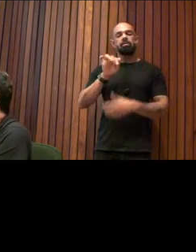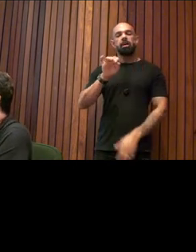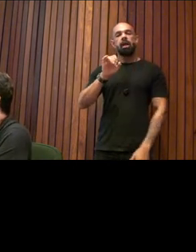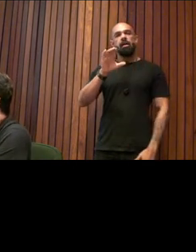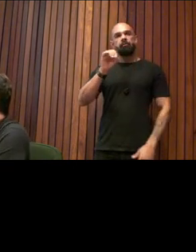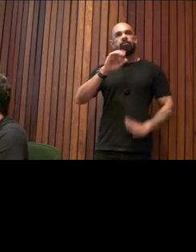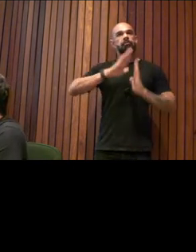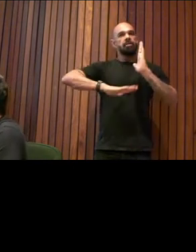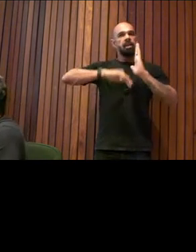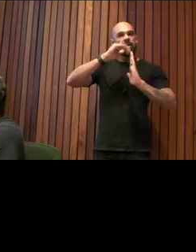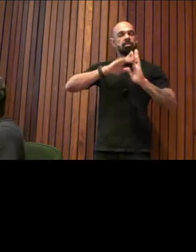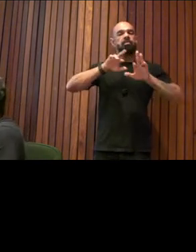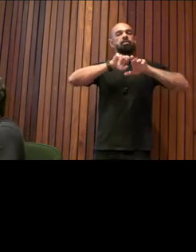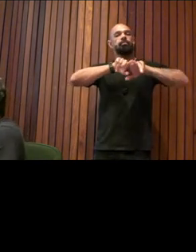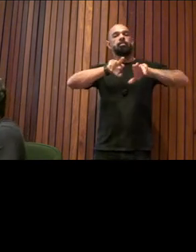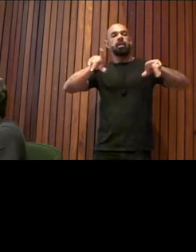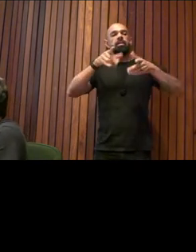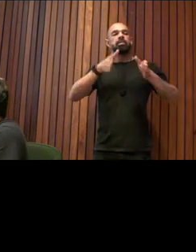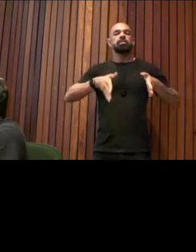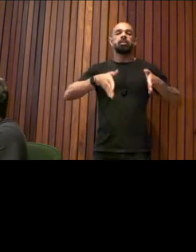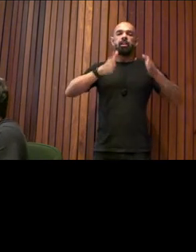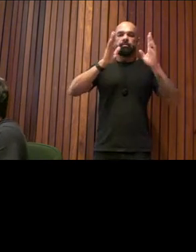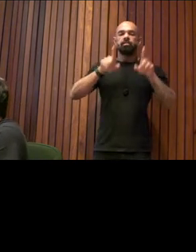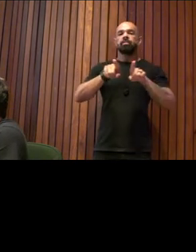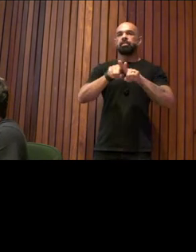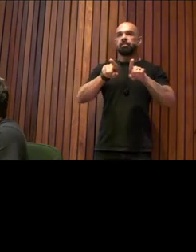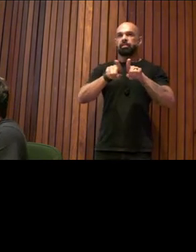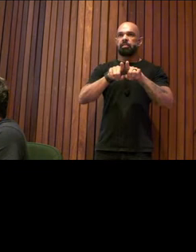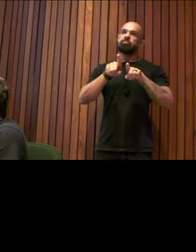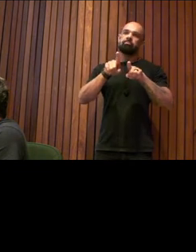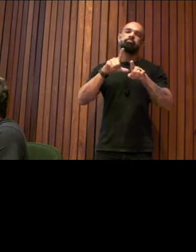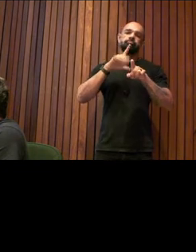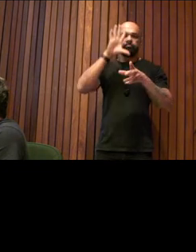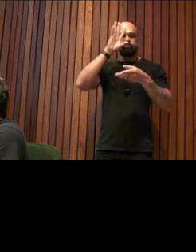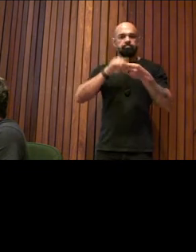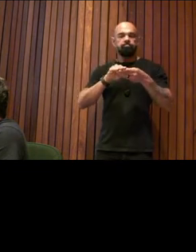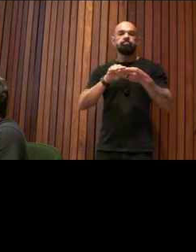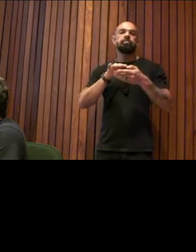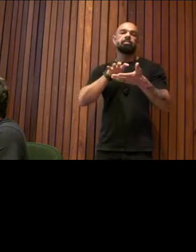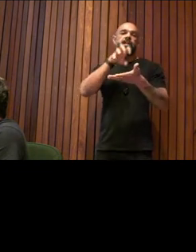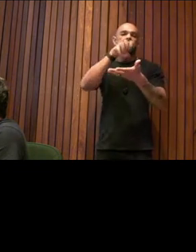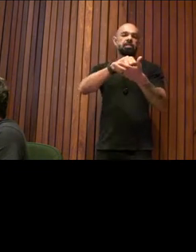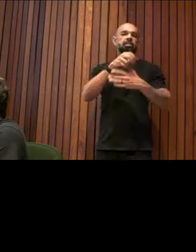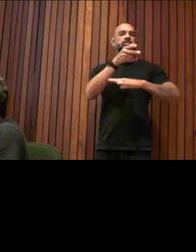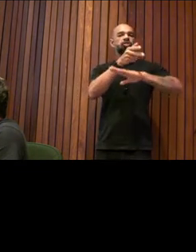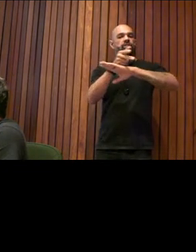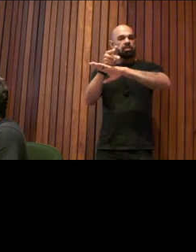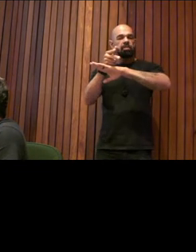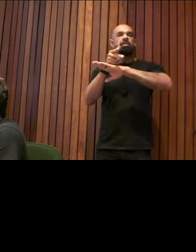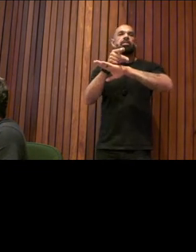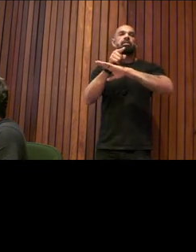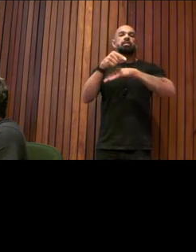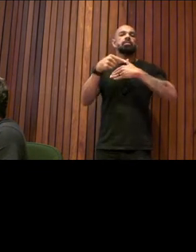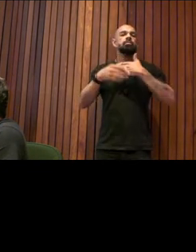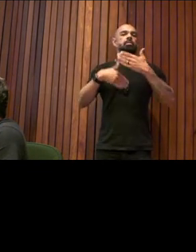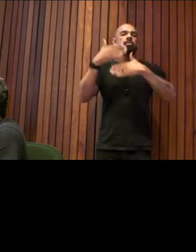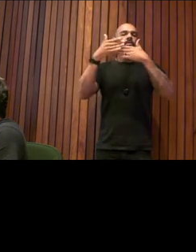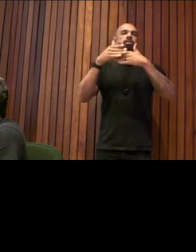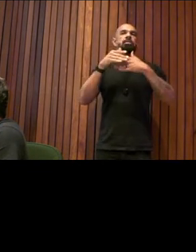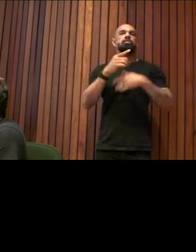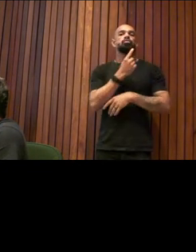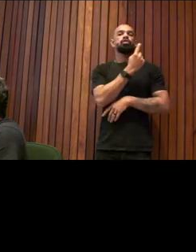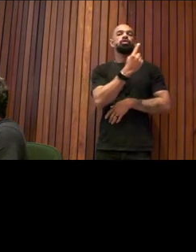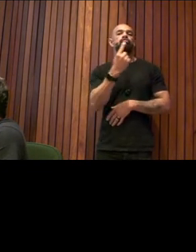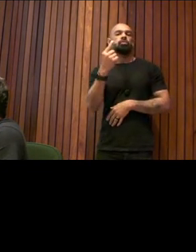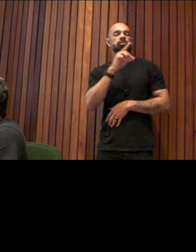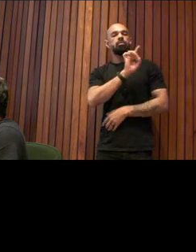né, nos diferentes edifícios, o que também justifica registrar, né, esse processo individual, né,